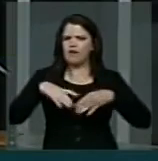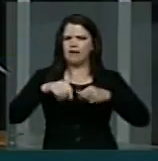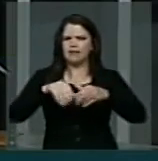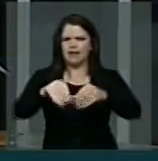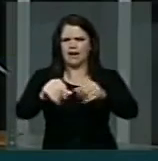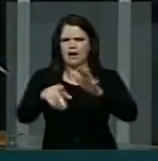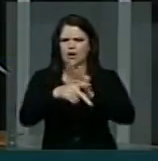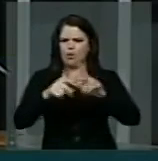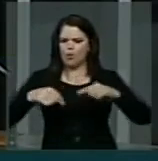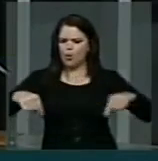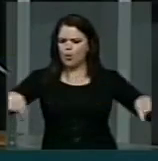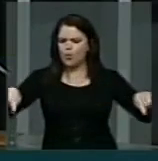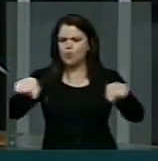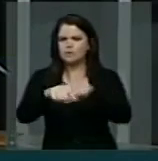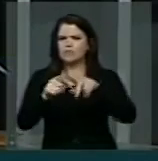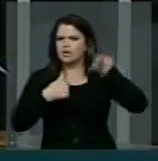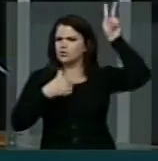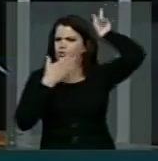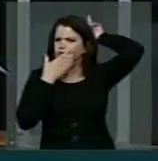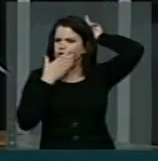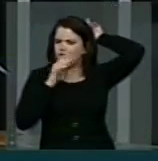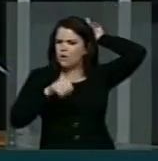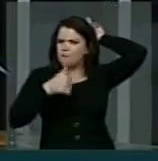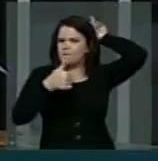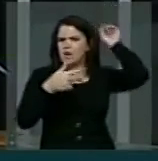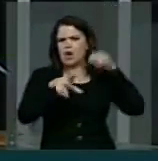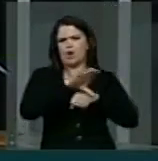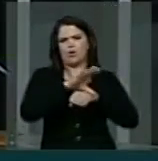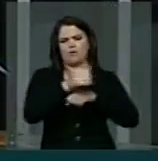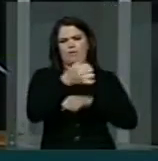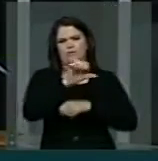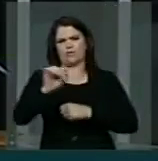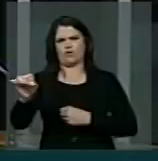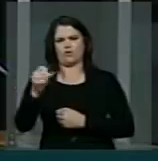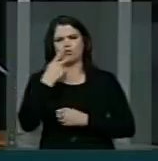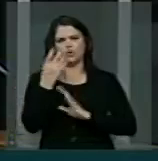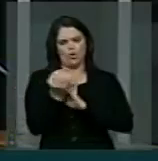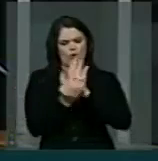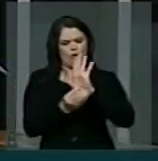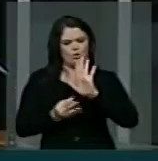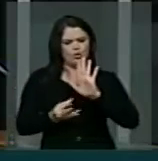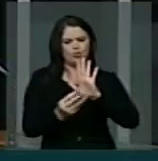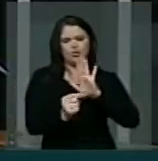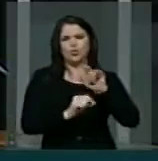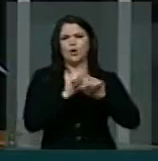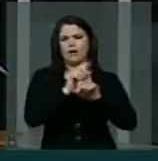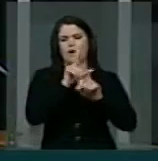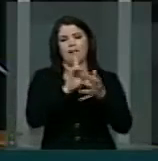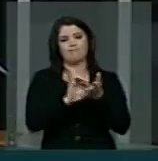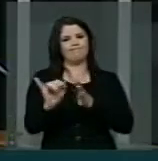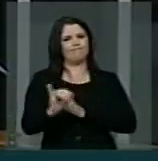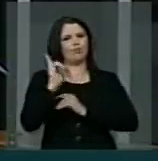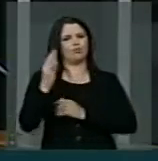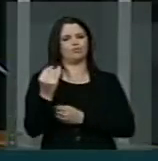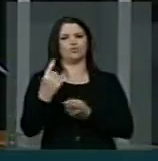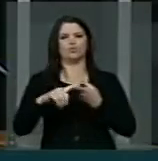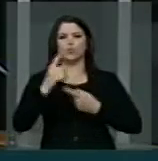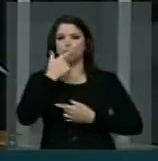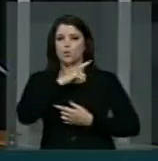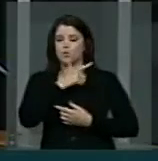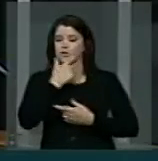as ações instituídas pela Constituição de 88, sem dúvida, foram fundamentais para